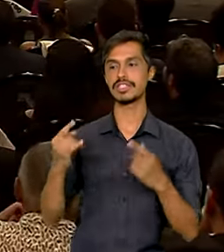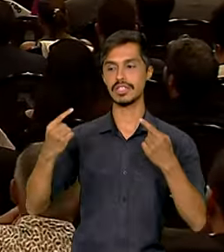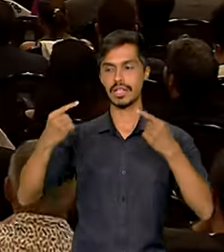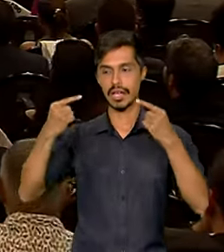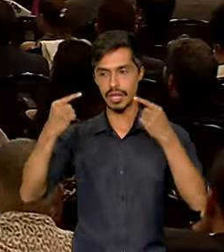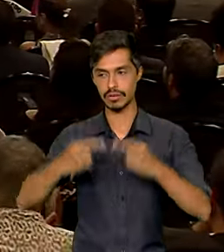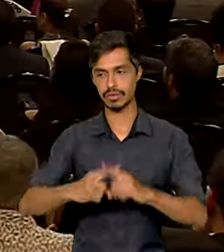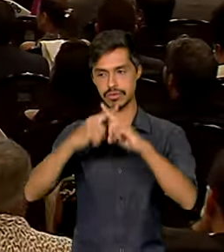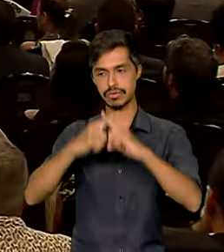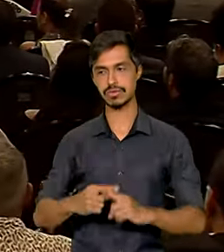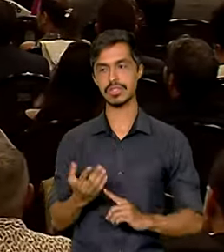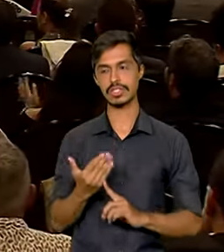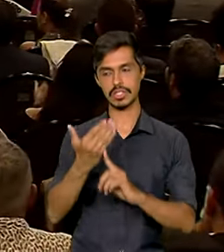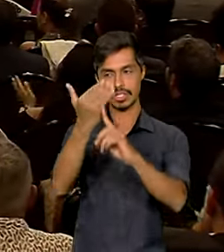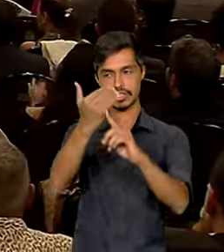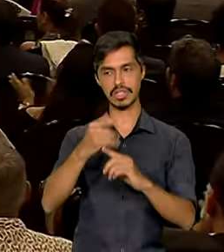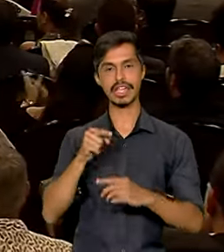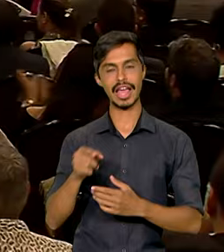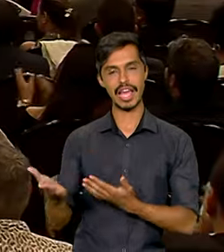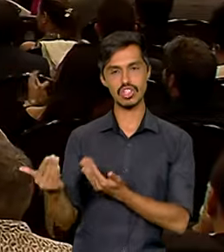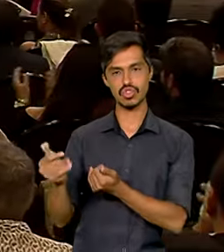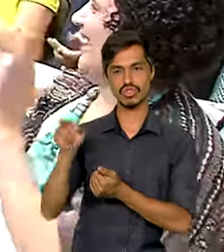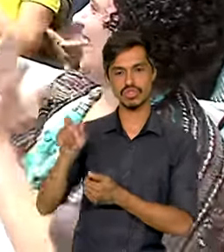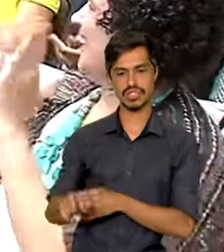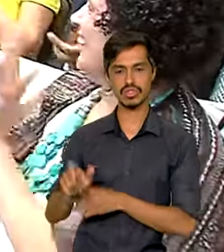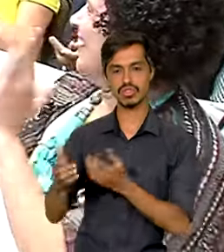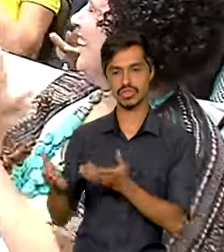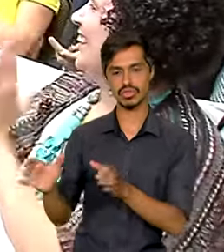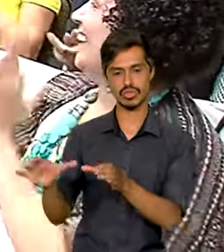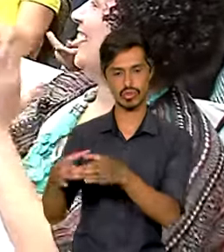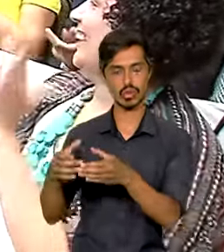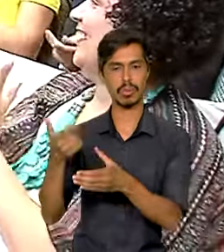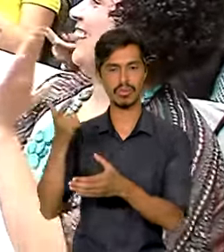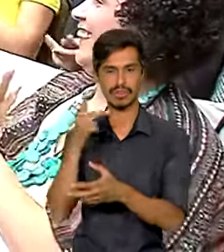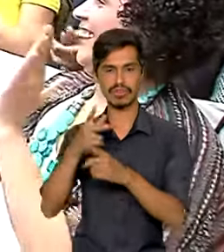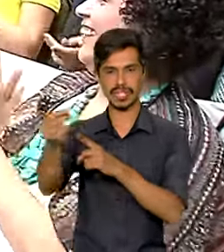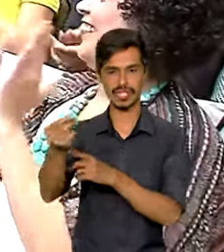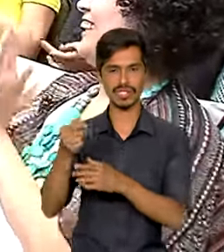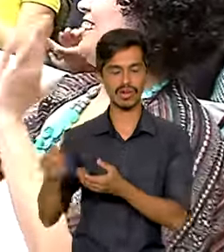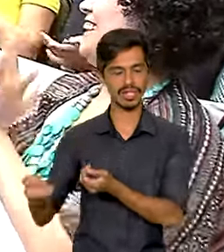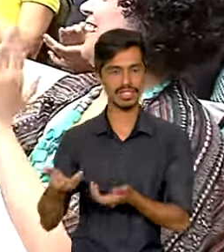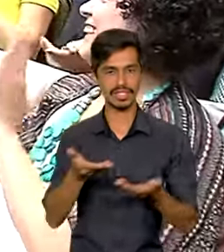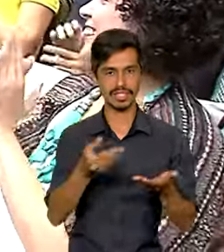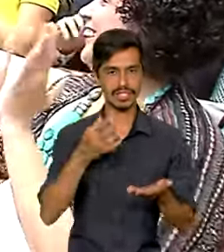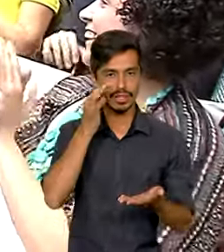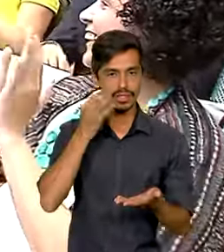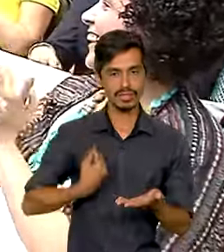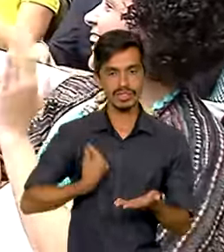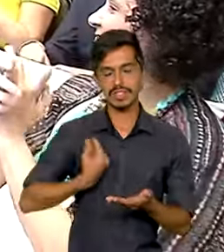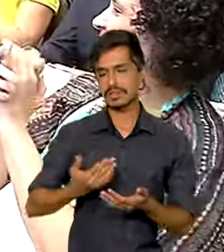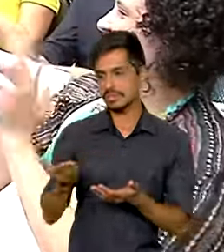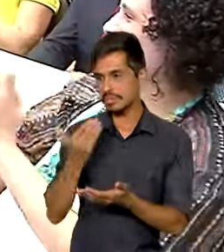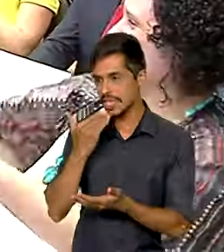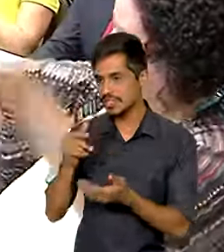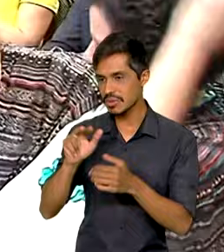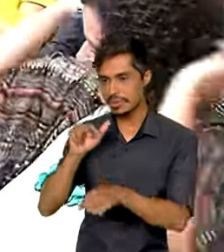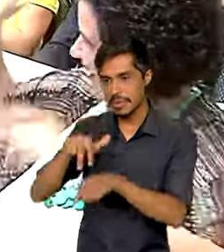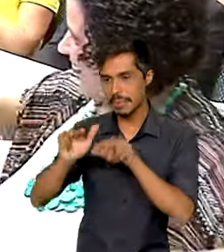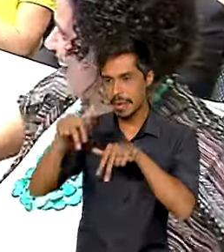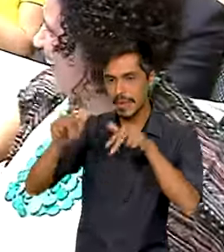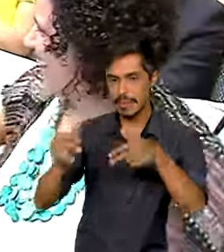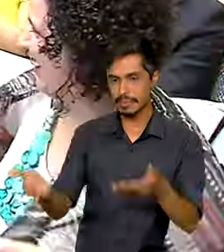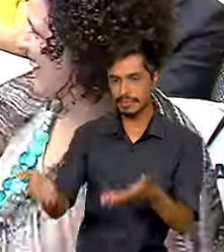essa juventude aí da frente da desinformação no 20ª Semana Nacional. Meninos e meninas, levante aí para a turma